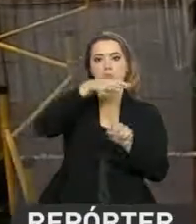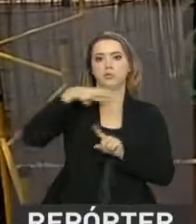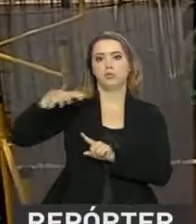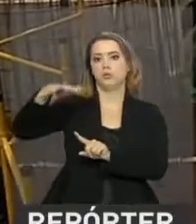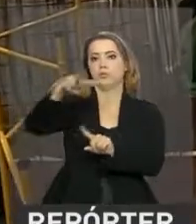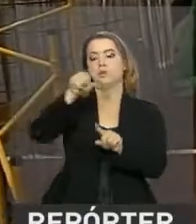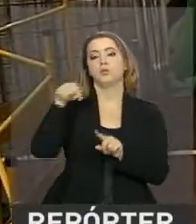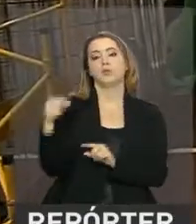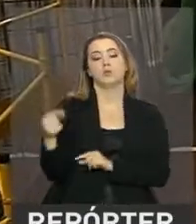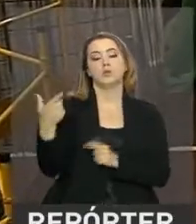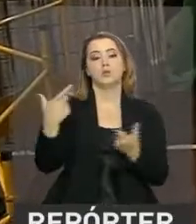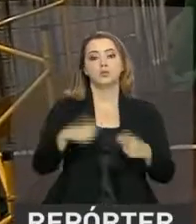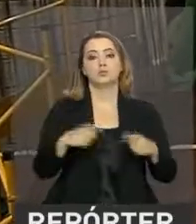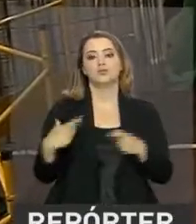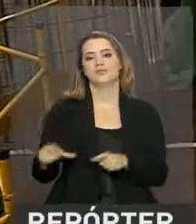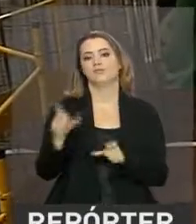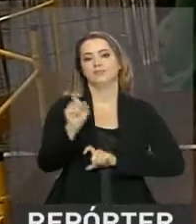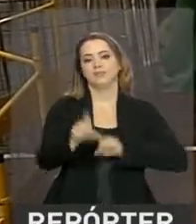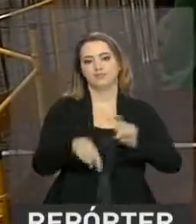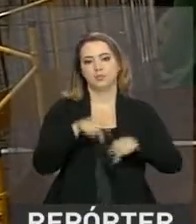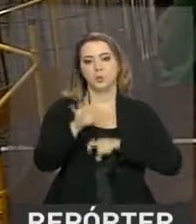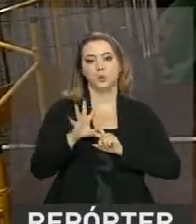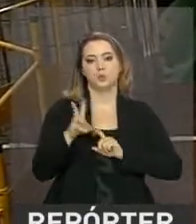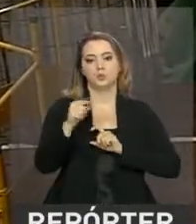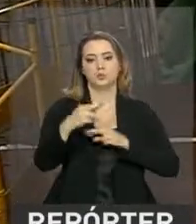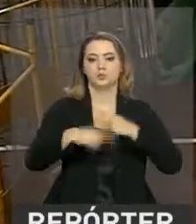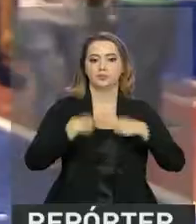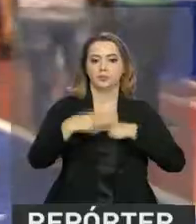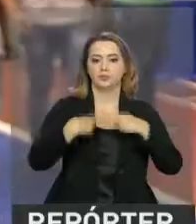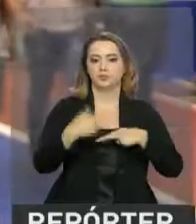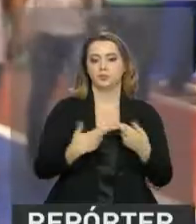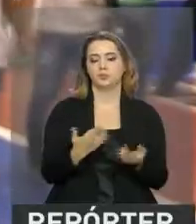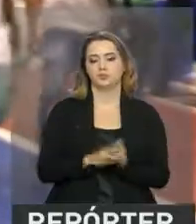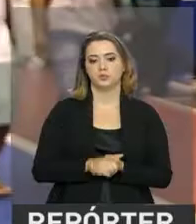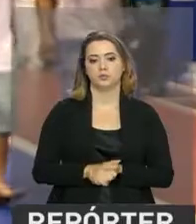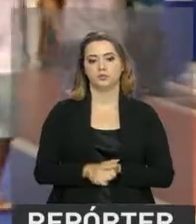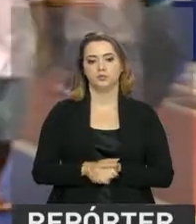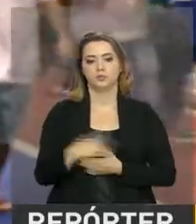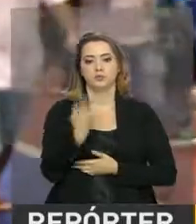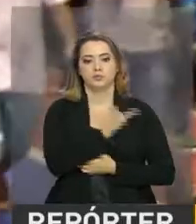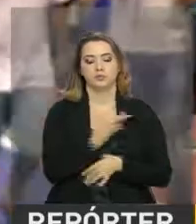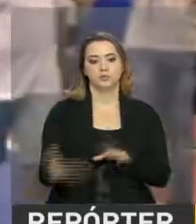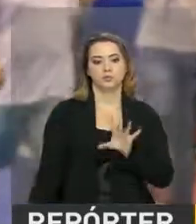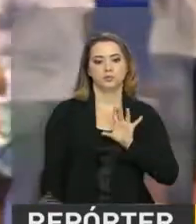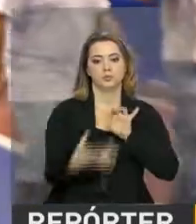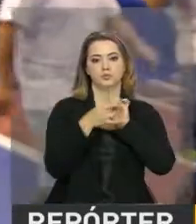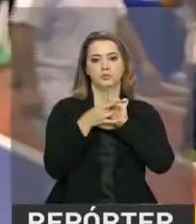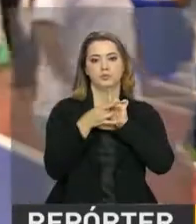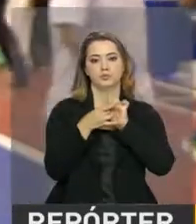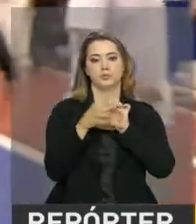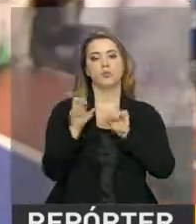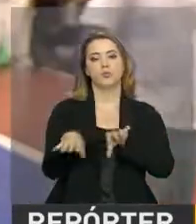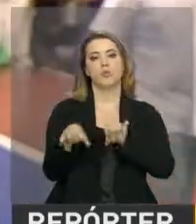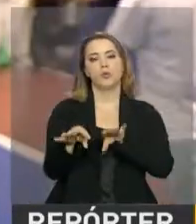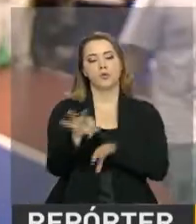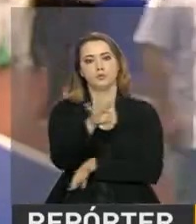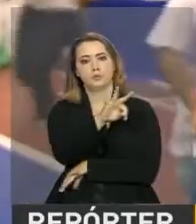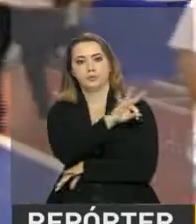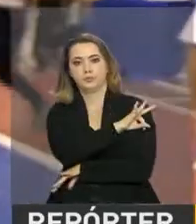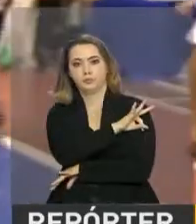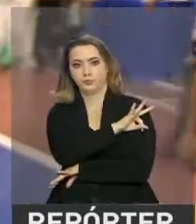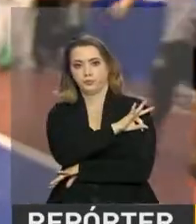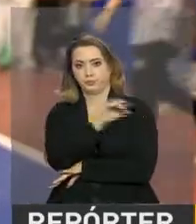uma plantação. Tudo feito com material reciclado. A gente consegue unir o ensino técnico da parte